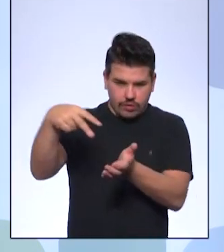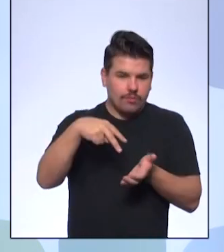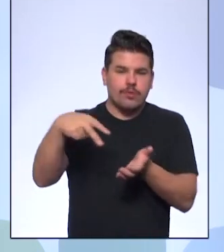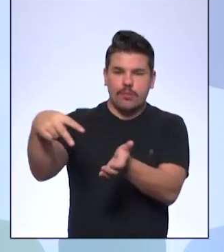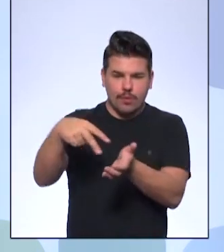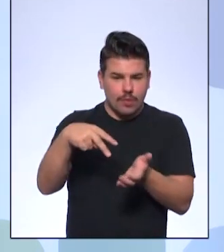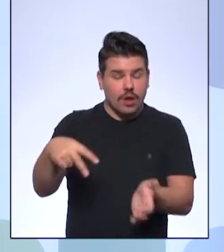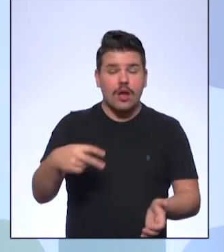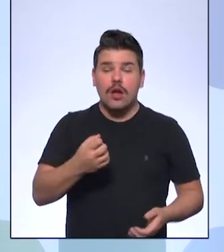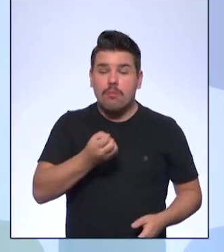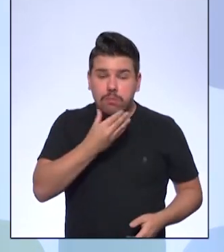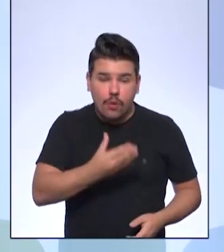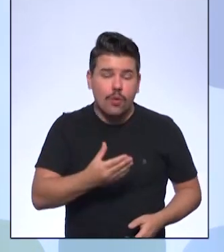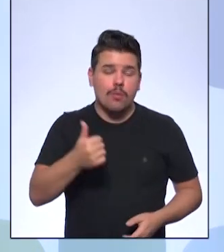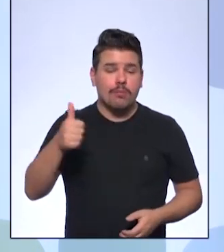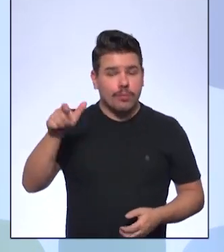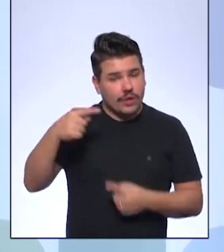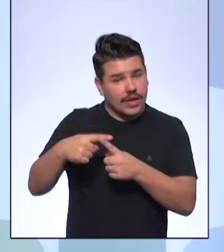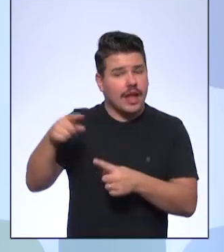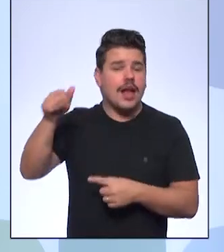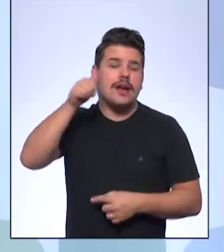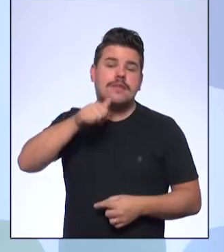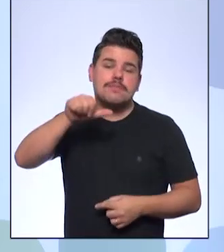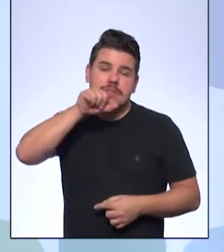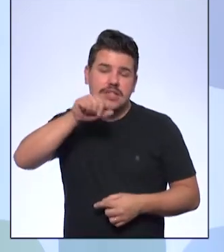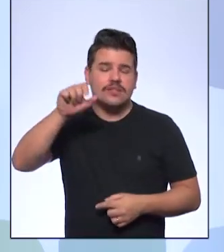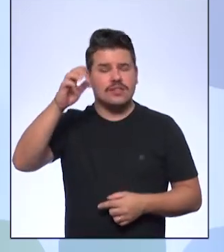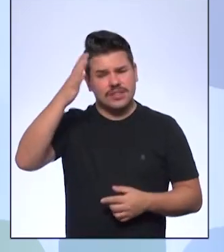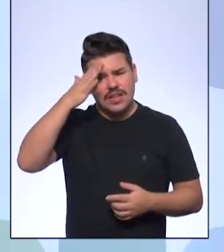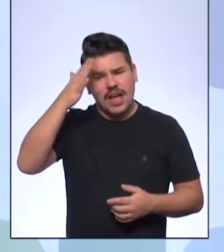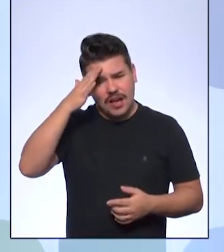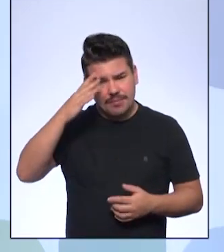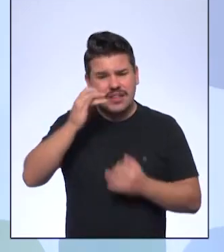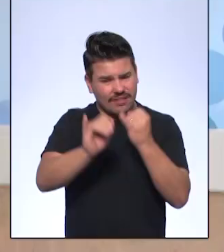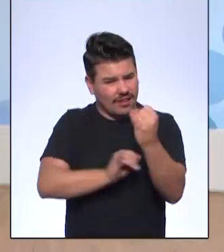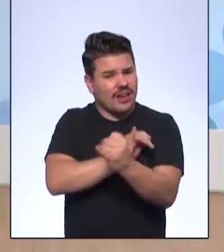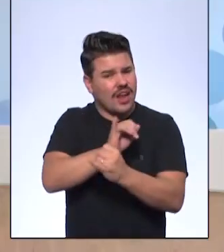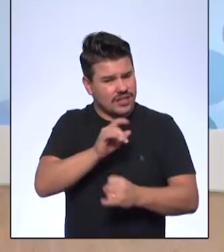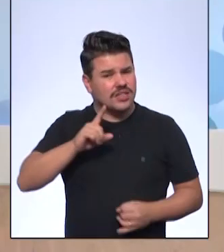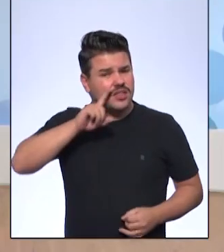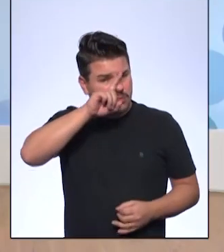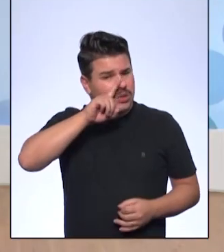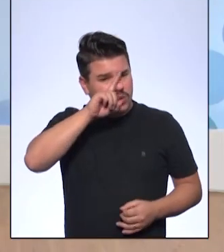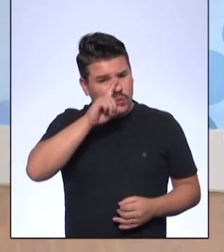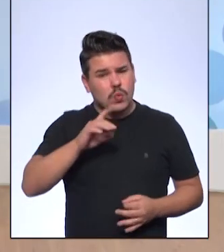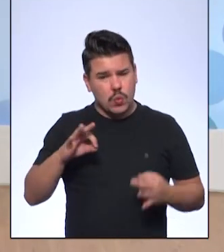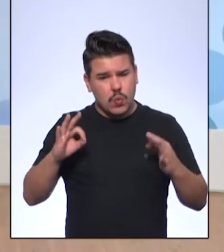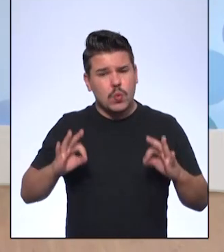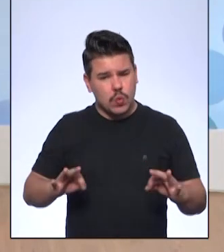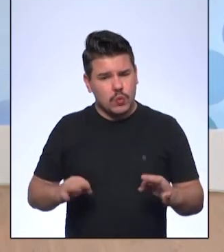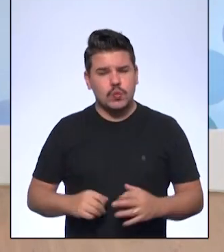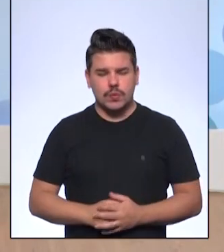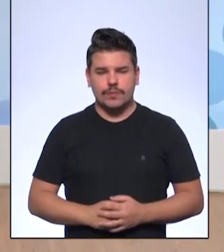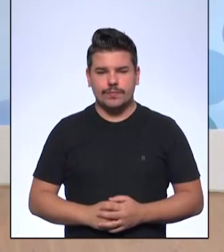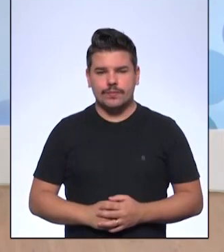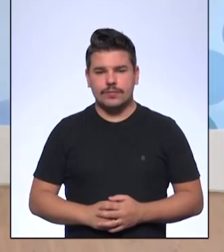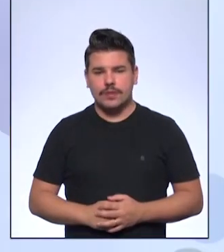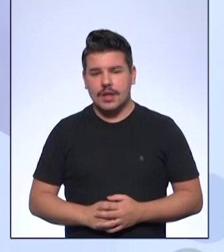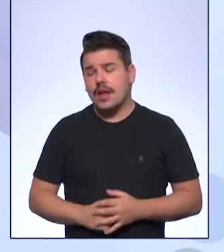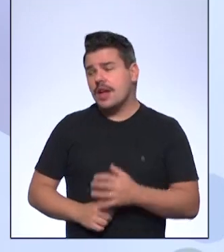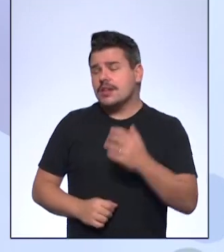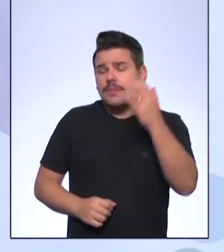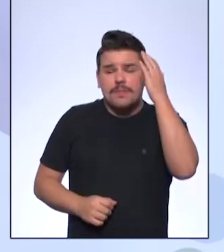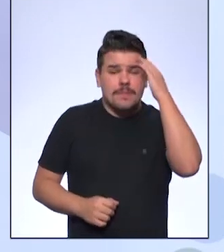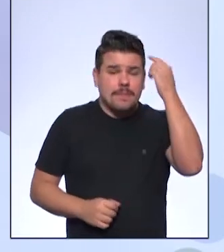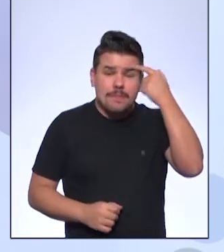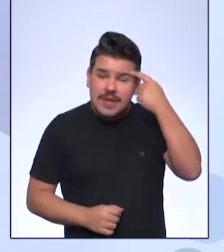é muito bom, porque é um lugar... Gente, é muito perigoso. Não, e assim, a gente tem que pensar que em algum momento, mesmo